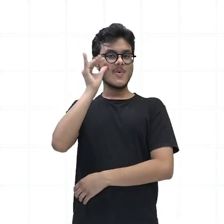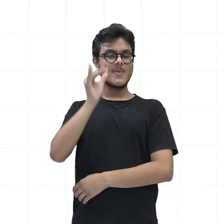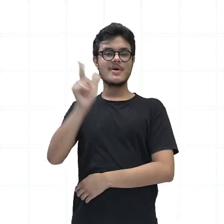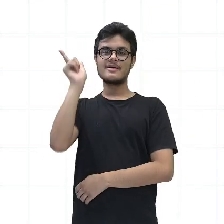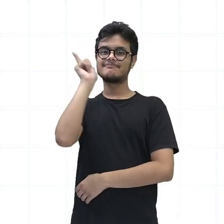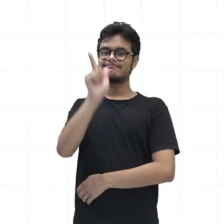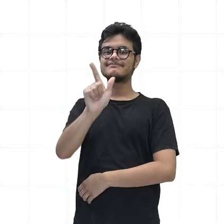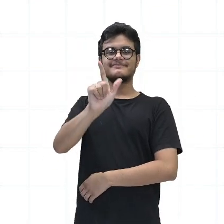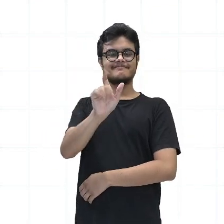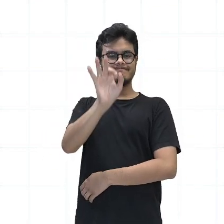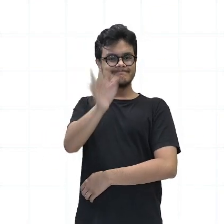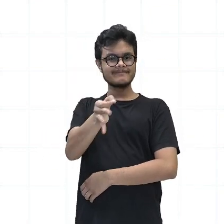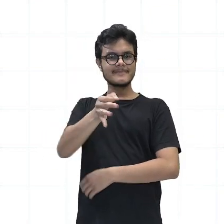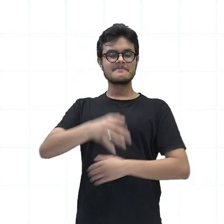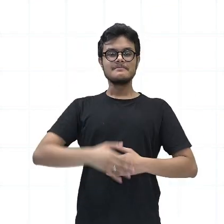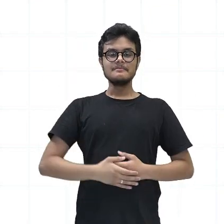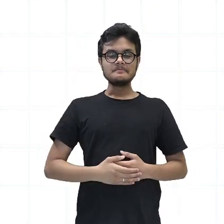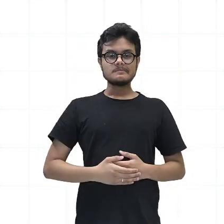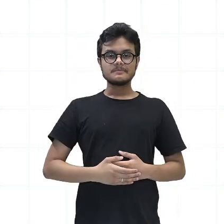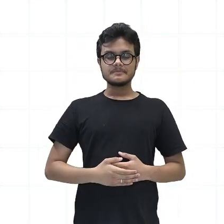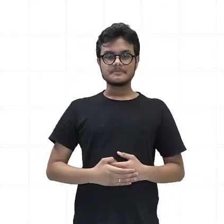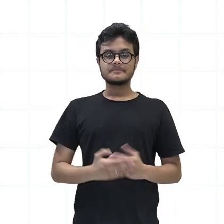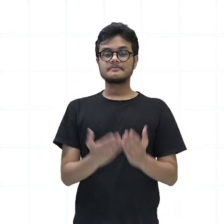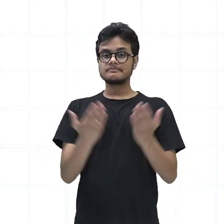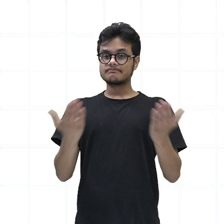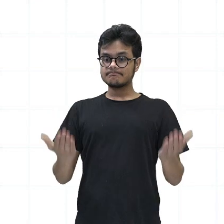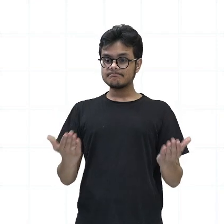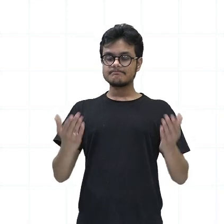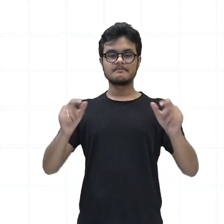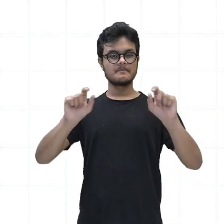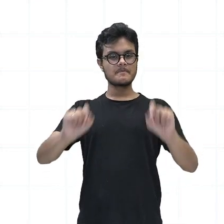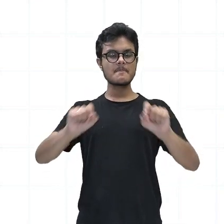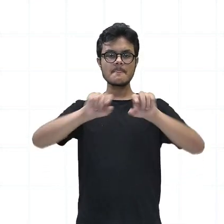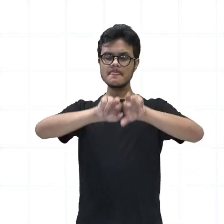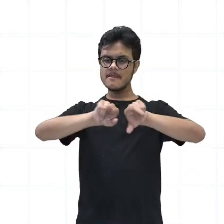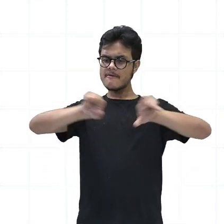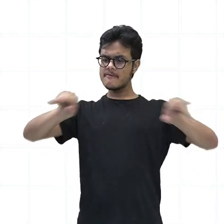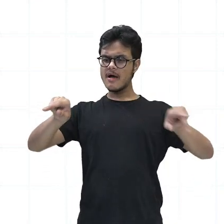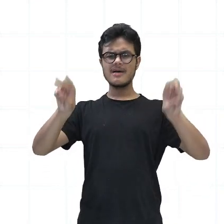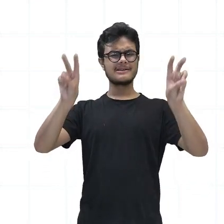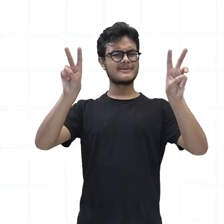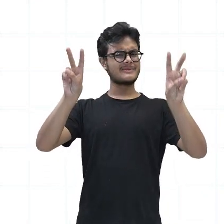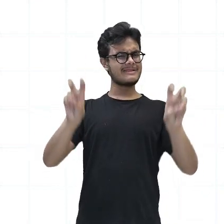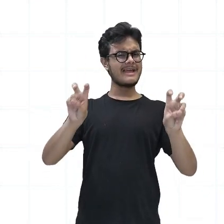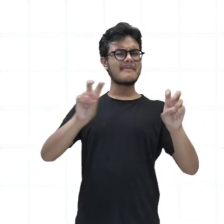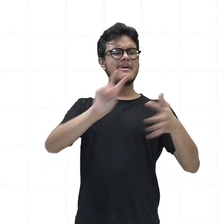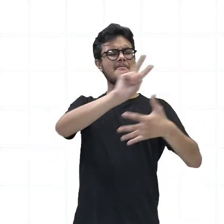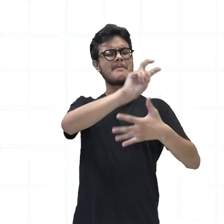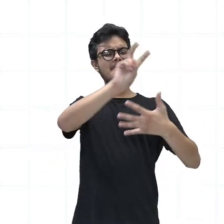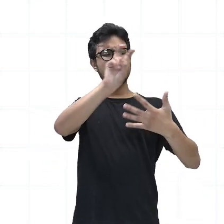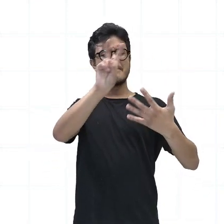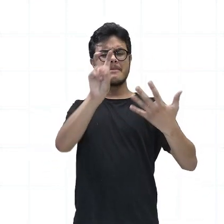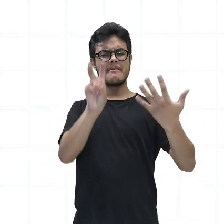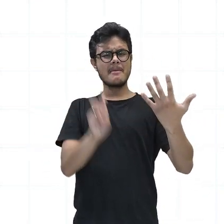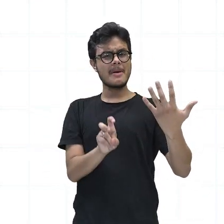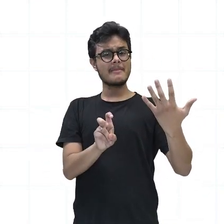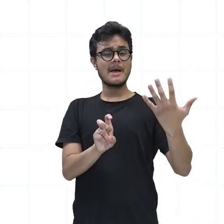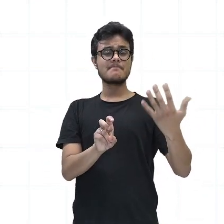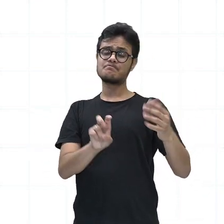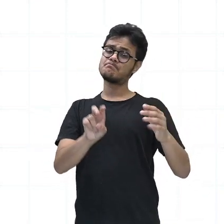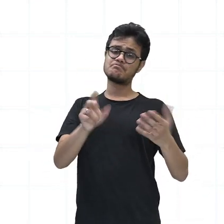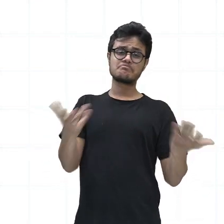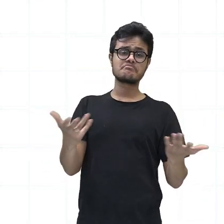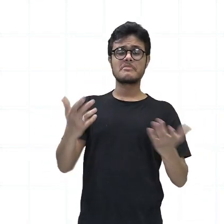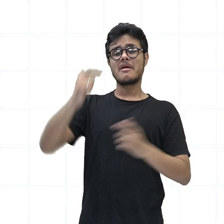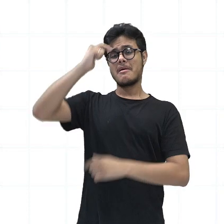teatral envolvente. Ele pode abordar uma variedade de temas e questões, desde questões pessoais